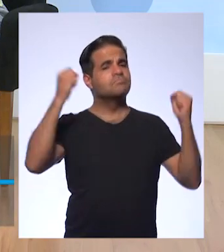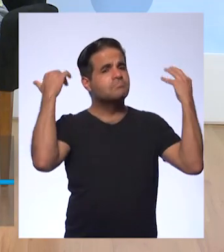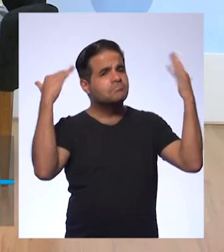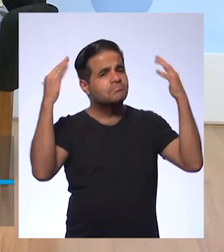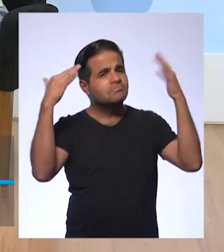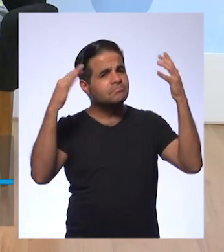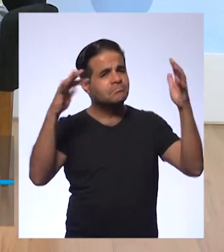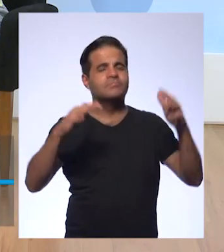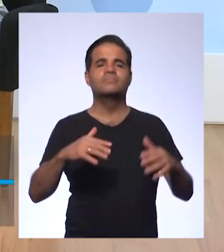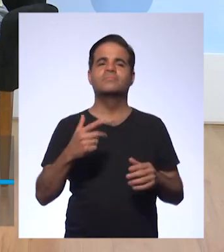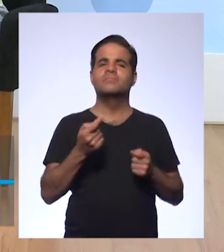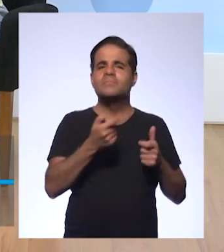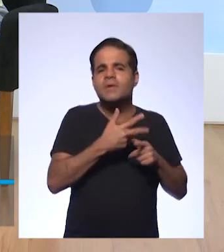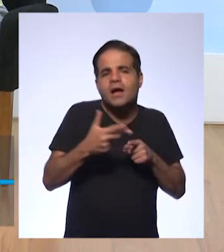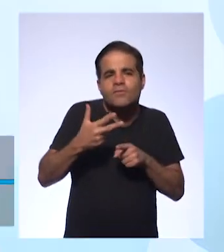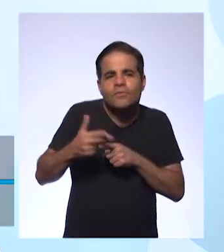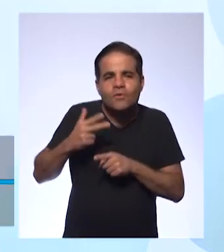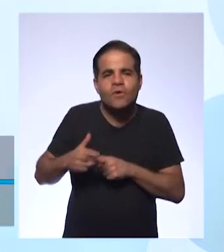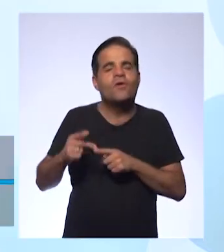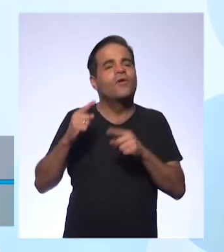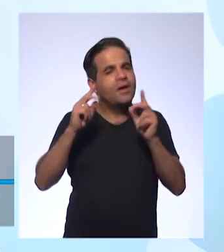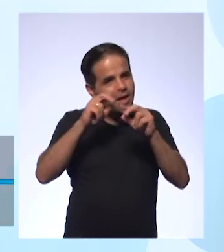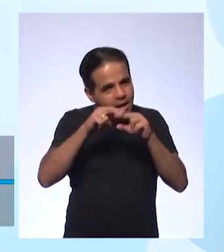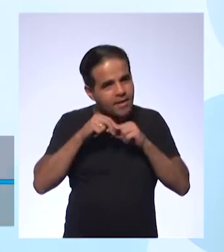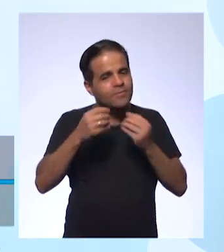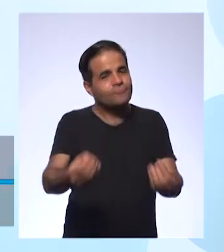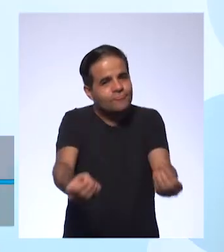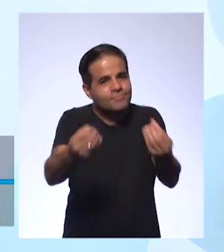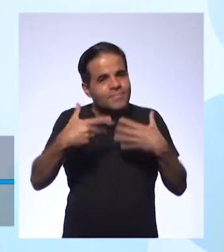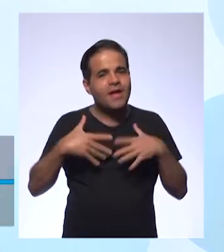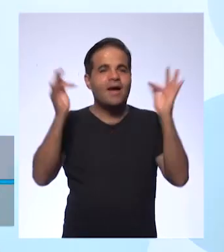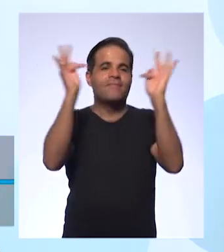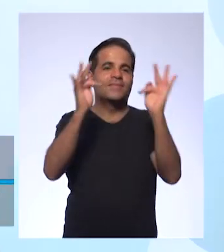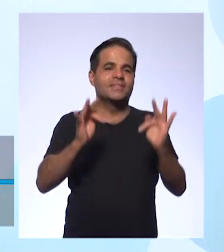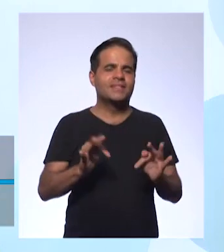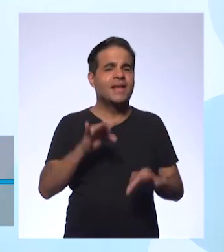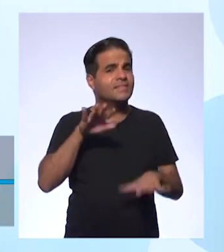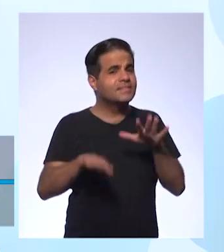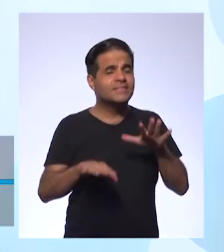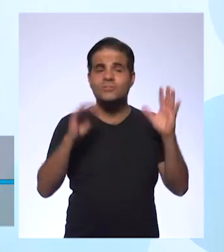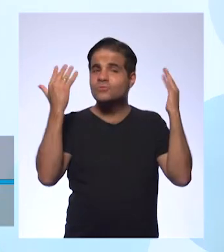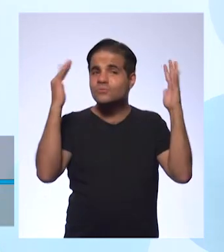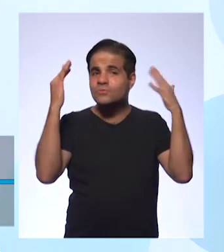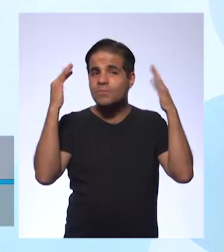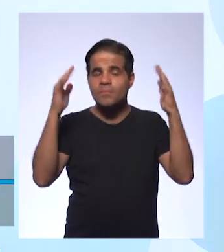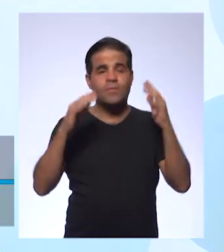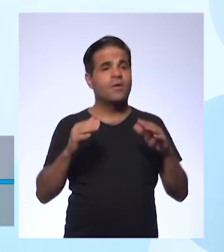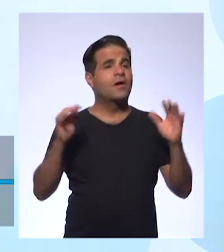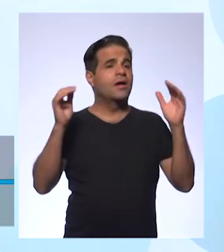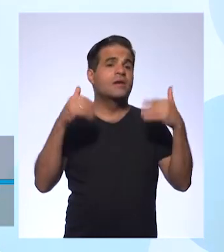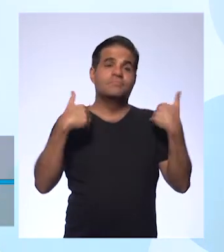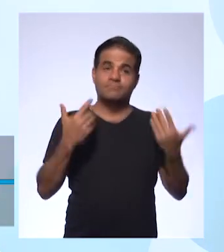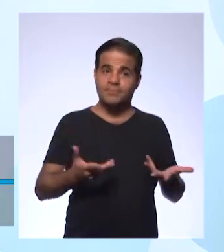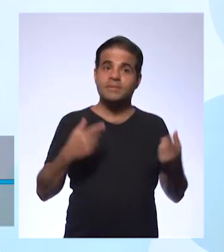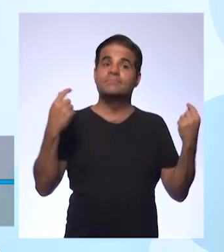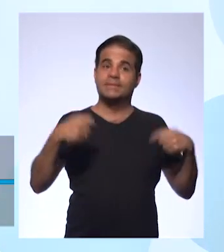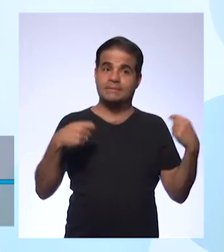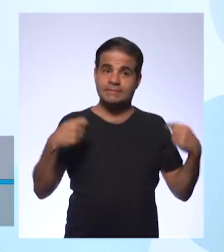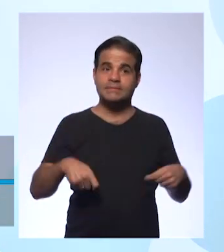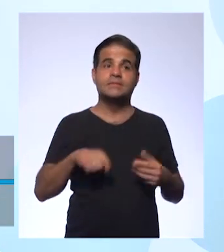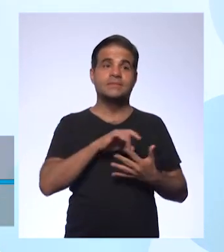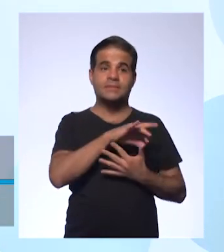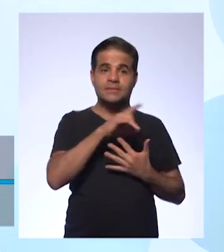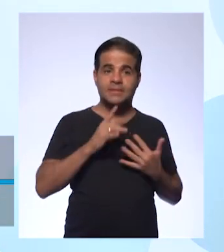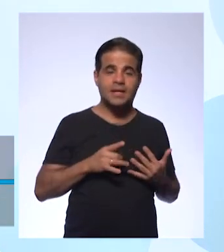comemorar nossas pequenas vitórias, sabia? Porque é isso que nos dá felicidade. Às vezes a gente não comemora as pequenas vitórias, mas nós temos que comemorar